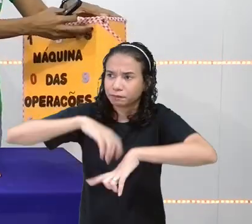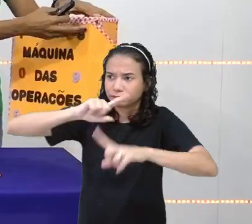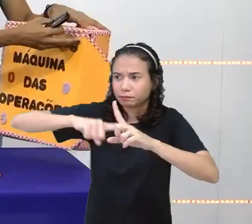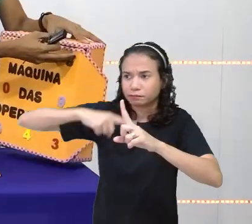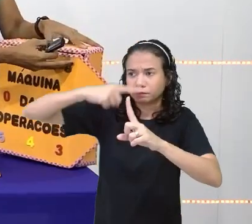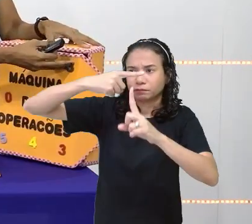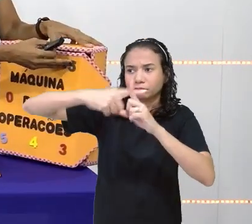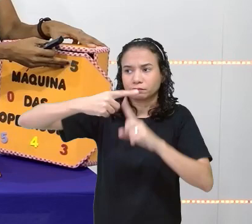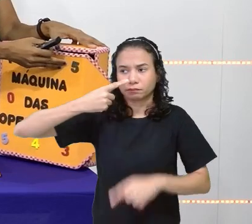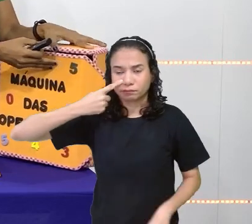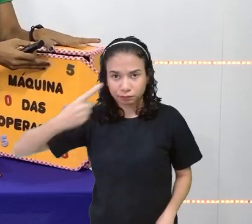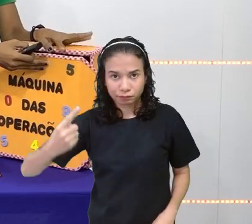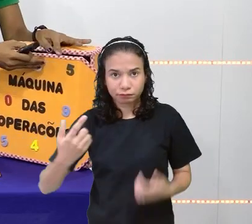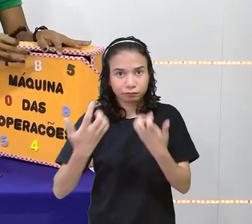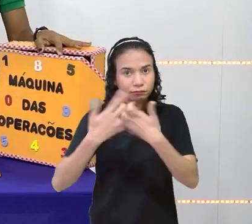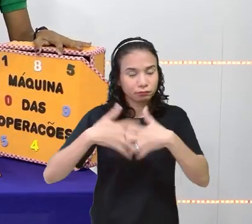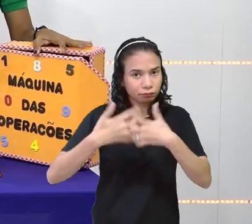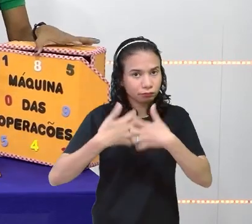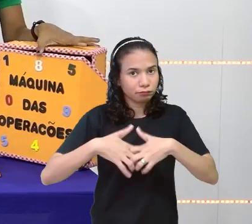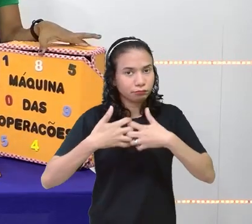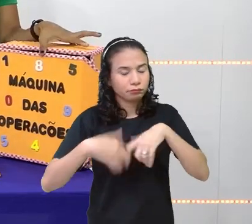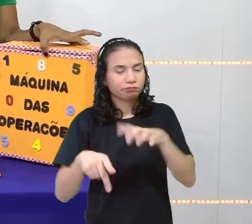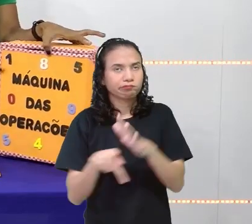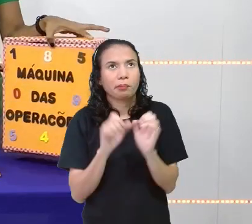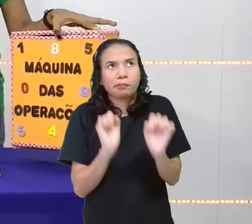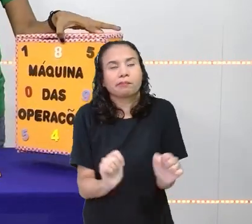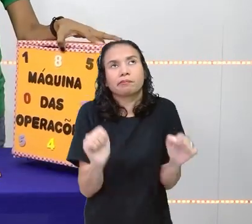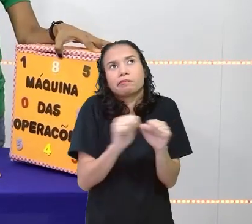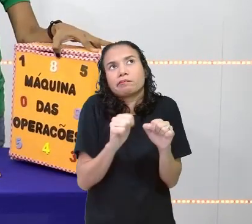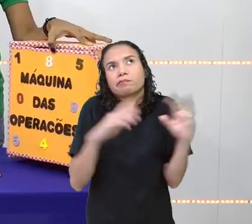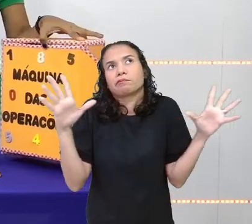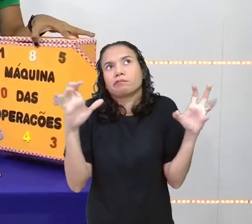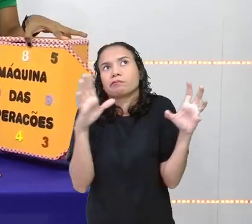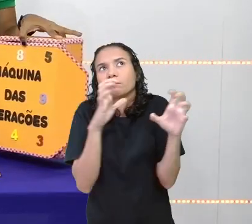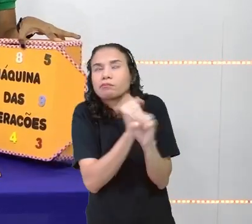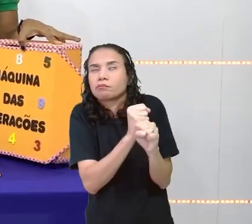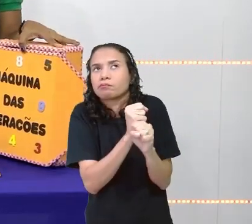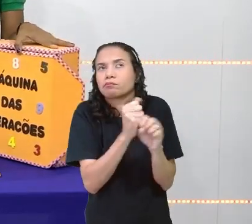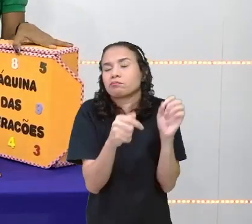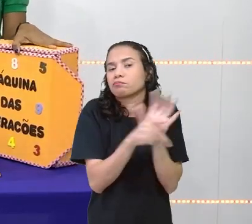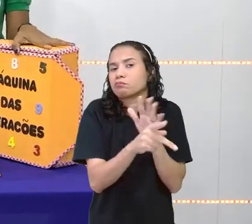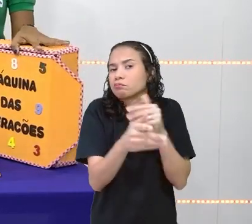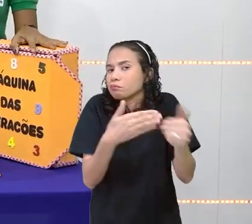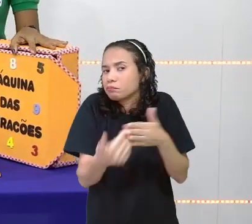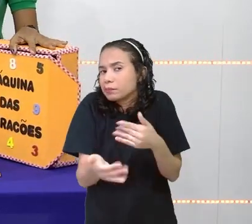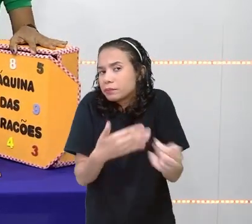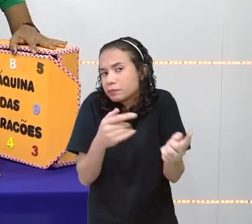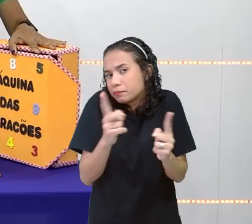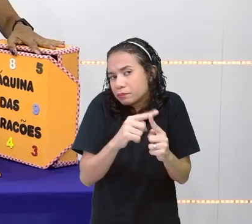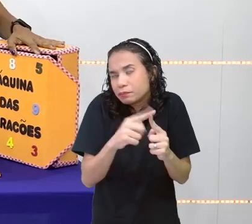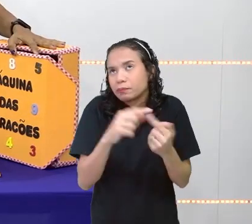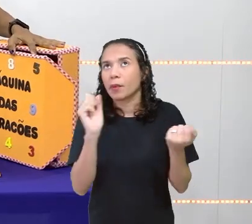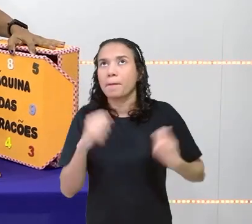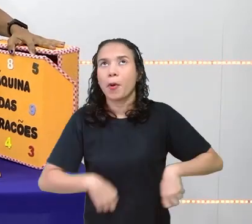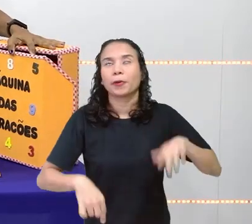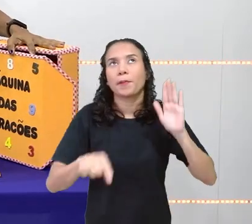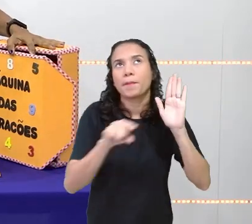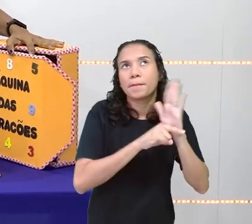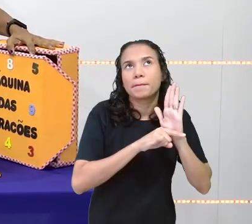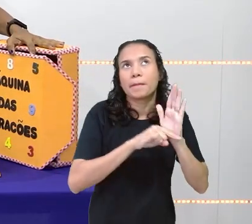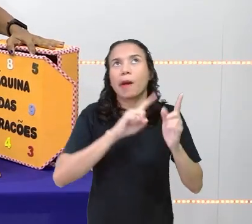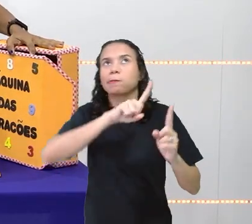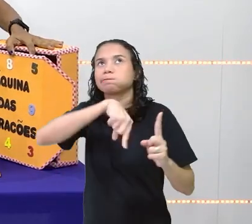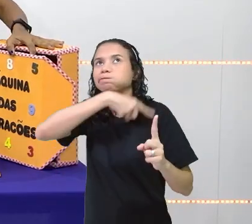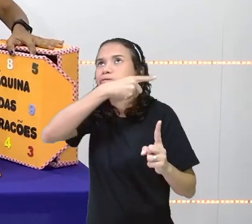aqui, a máquina das operações. Com essa máquina eu posso fazer qualquer tipo de operações, tá certo? Pode ser subtração, pode ser